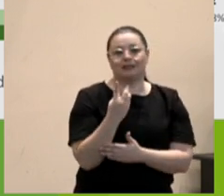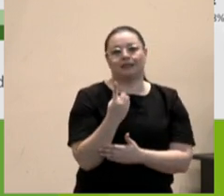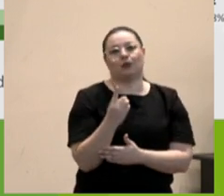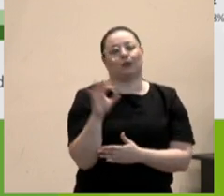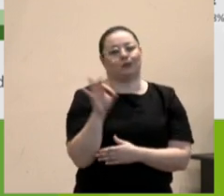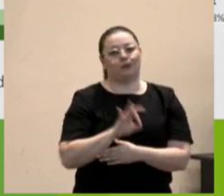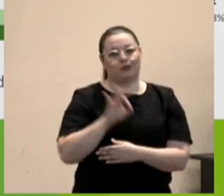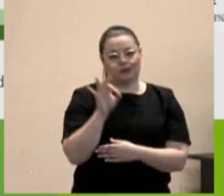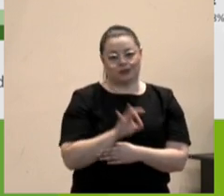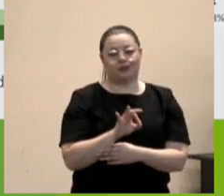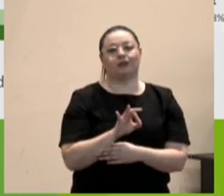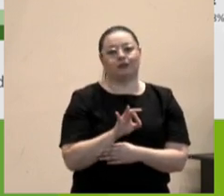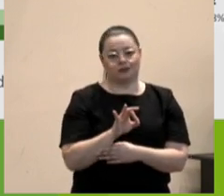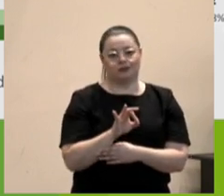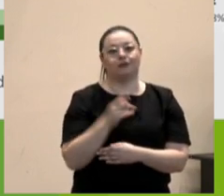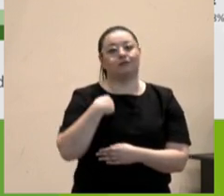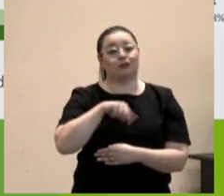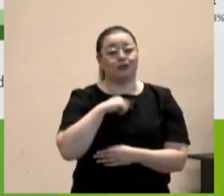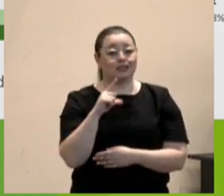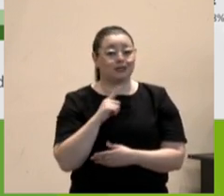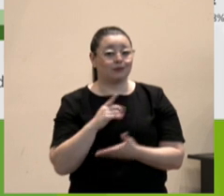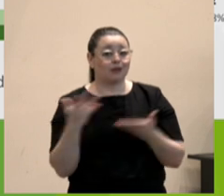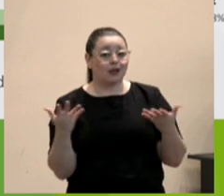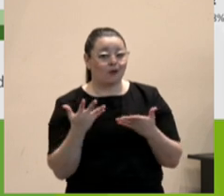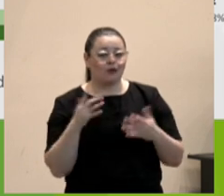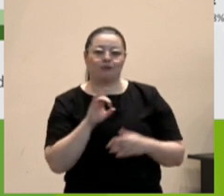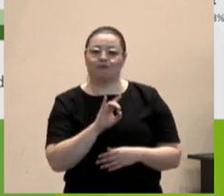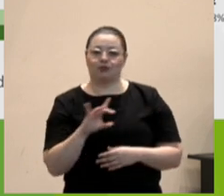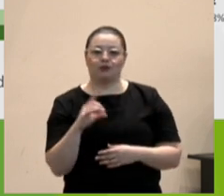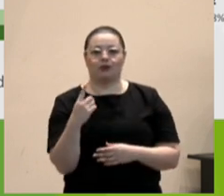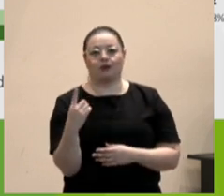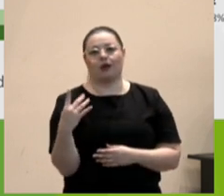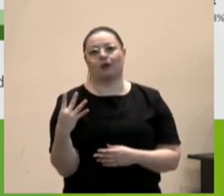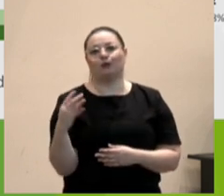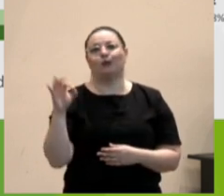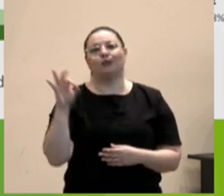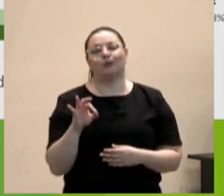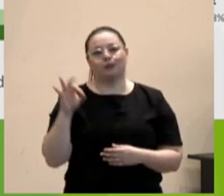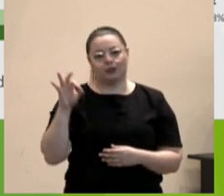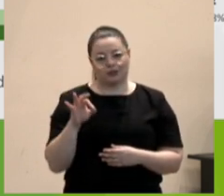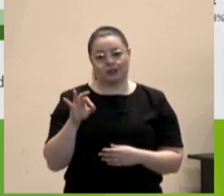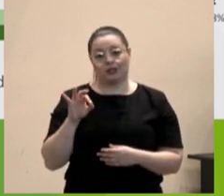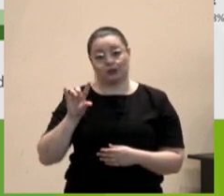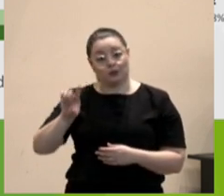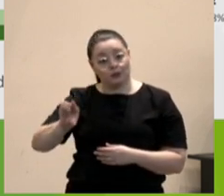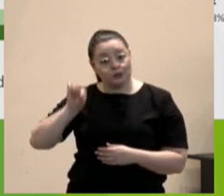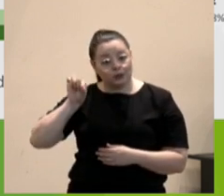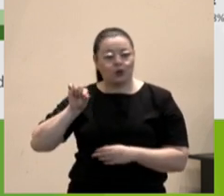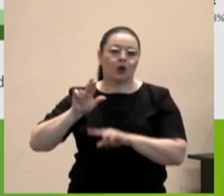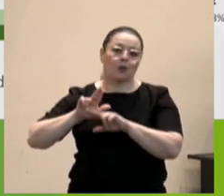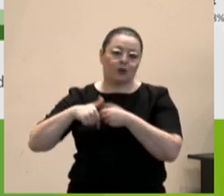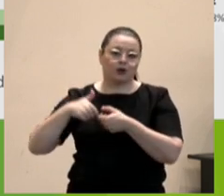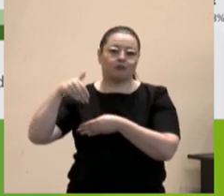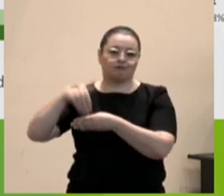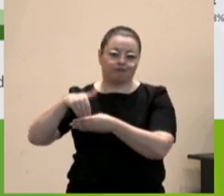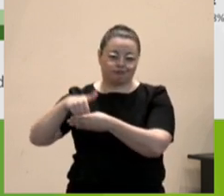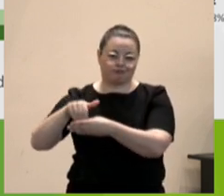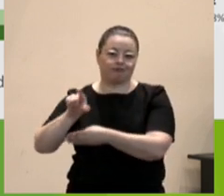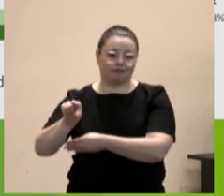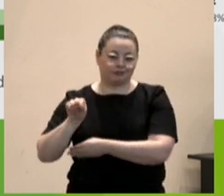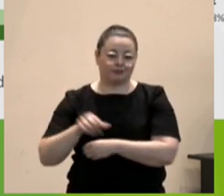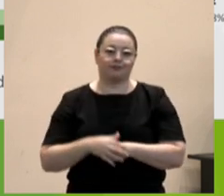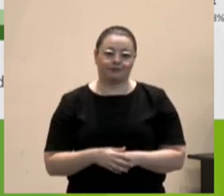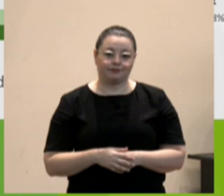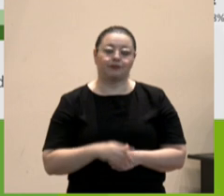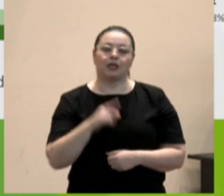nas estaduais, nós temos agora só 14% com eleição direta. Outro aumento que nós temos é esse item